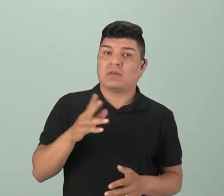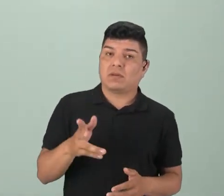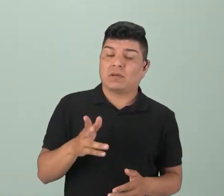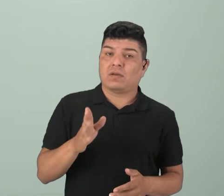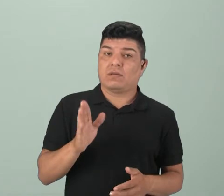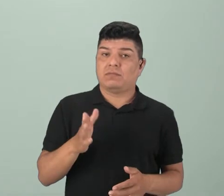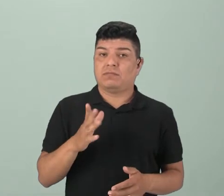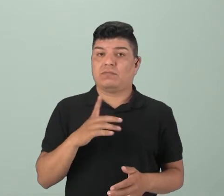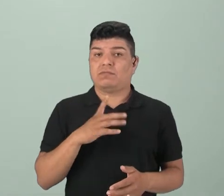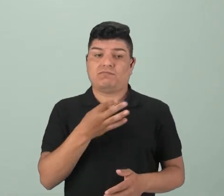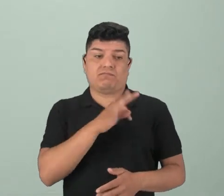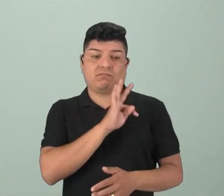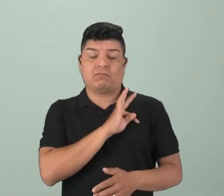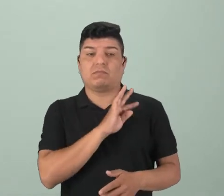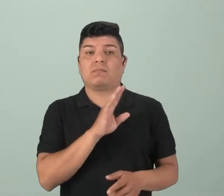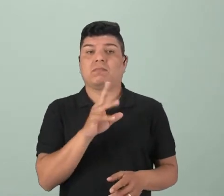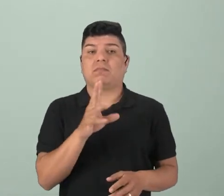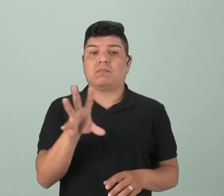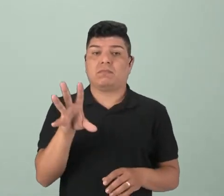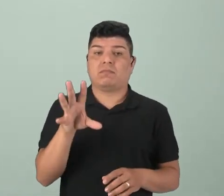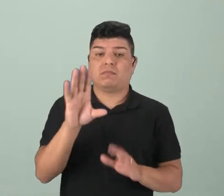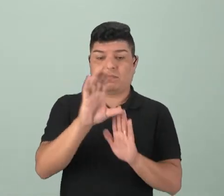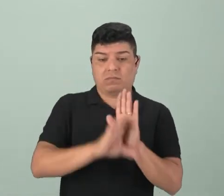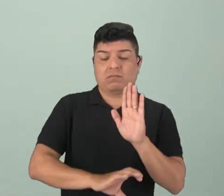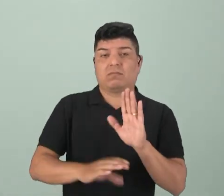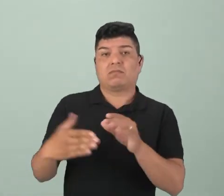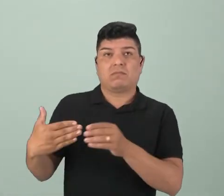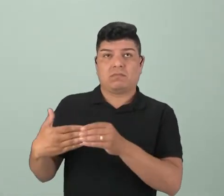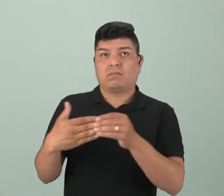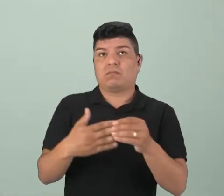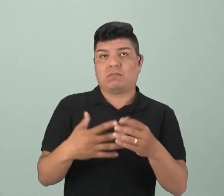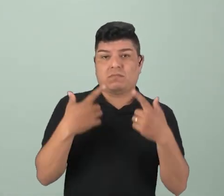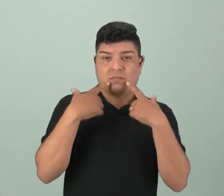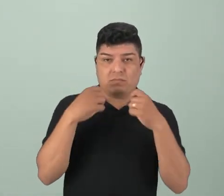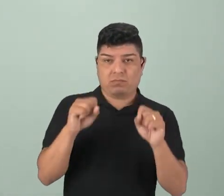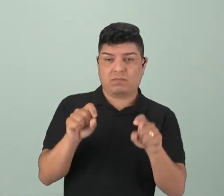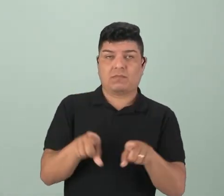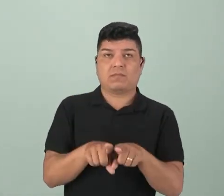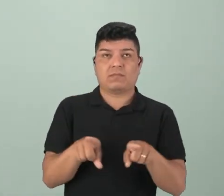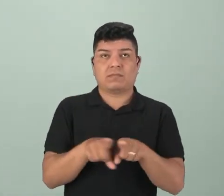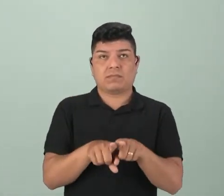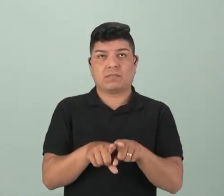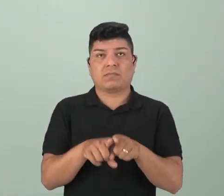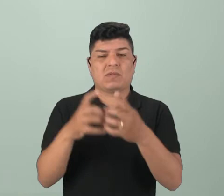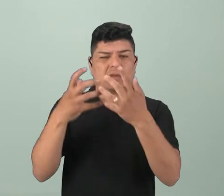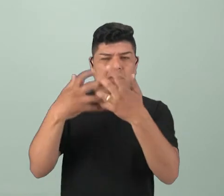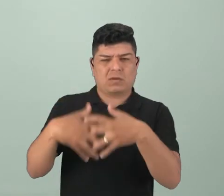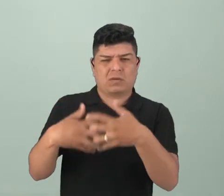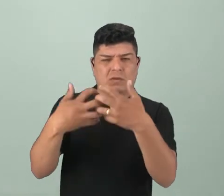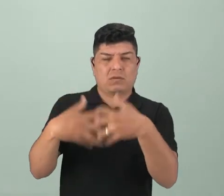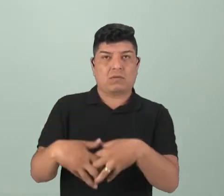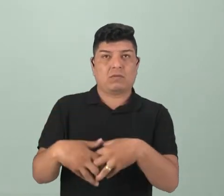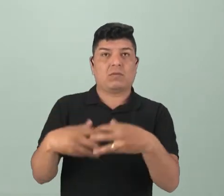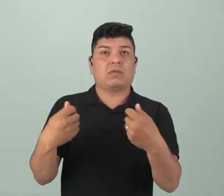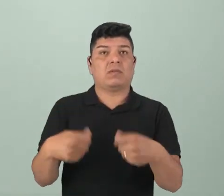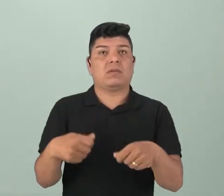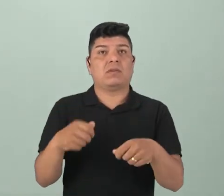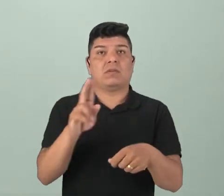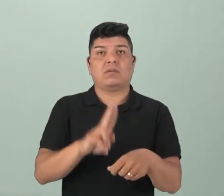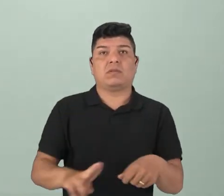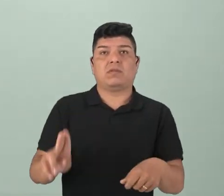muitos técnicos, os conceitos que você vai trazer, a linguagem também, complexo, e utiliza um